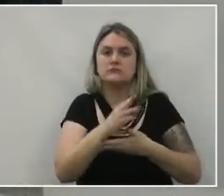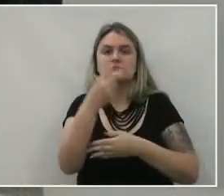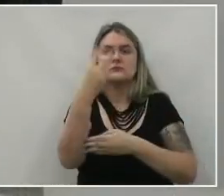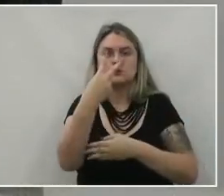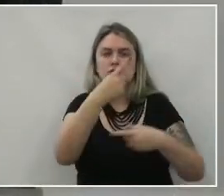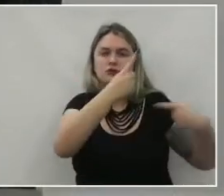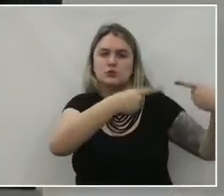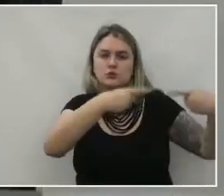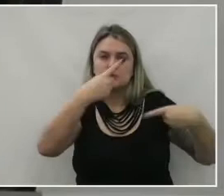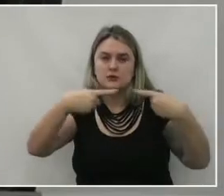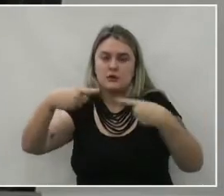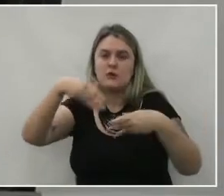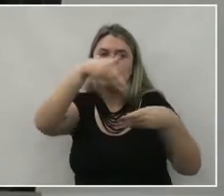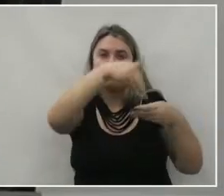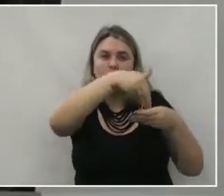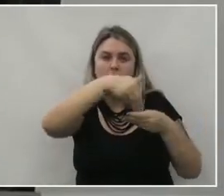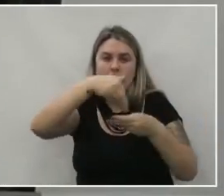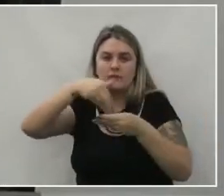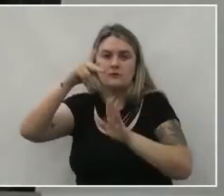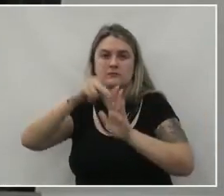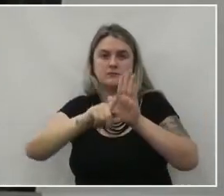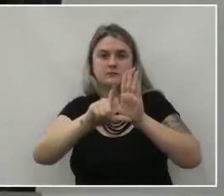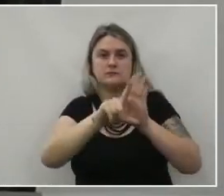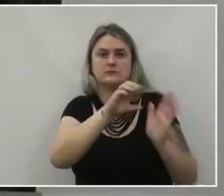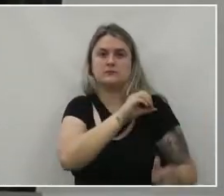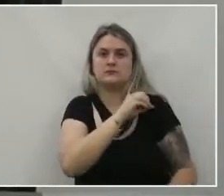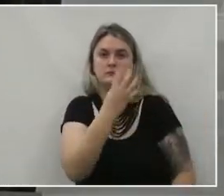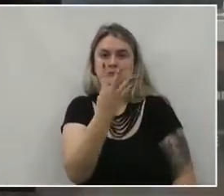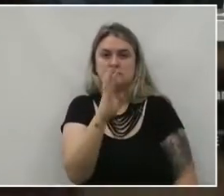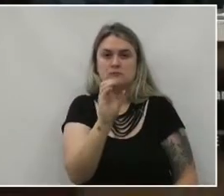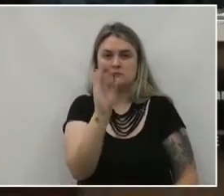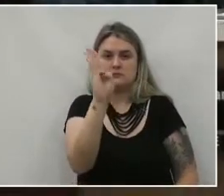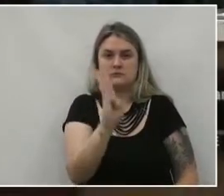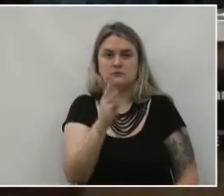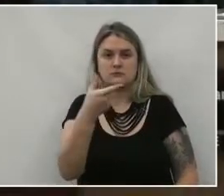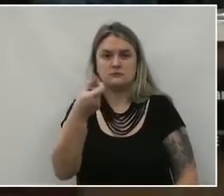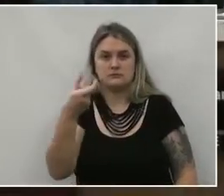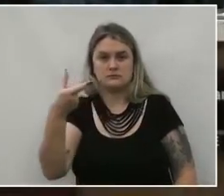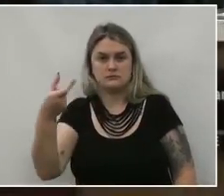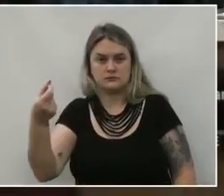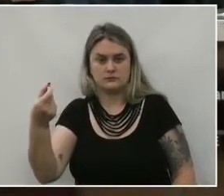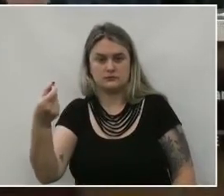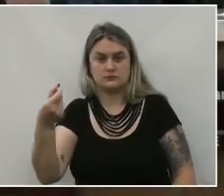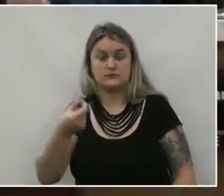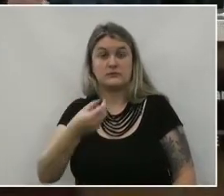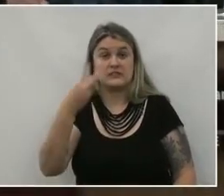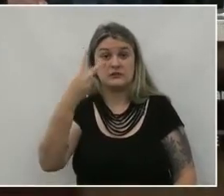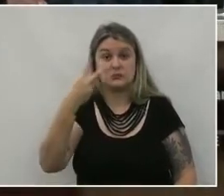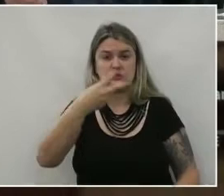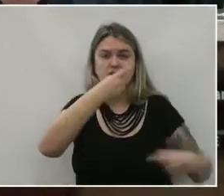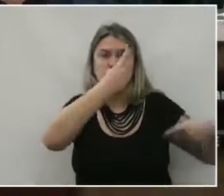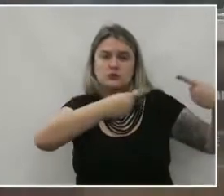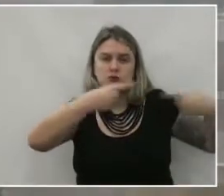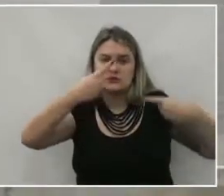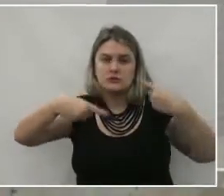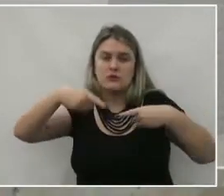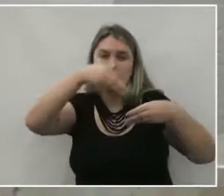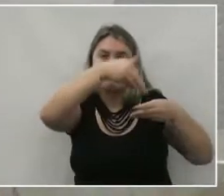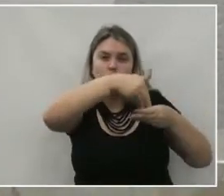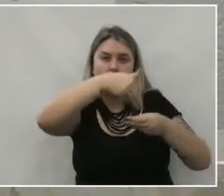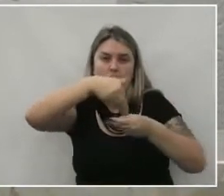segunda discussão e votação, projeto de lei ordinária número 40, barra 2020 Em segunda discussão e votação,